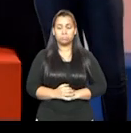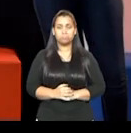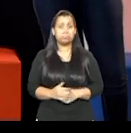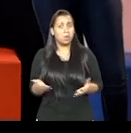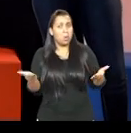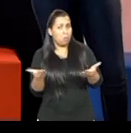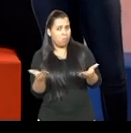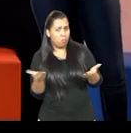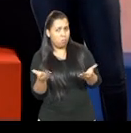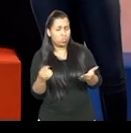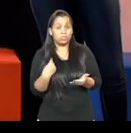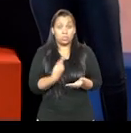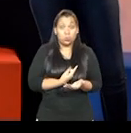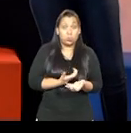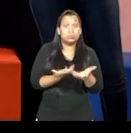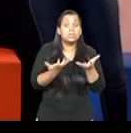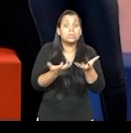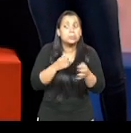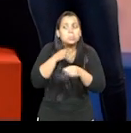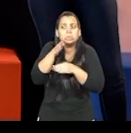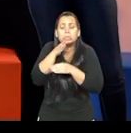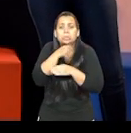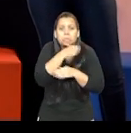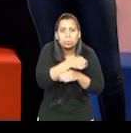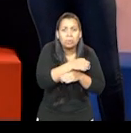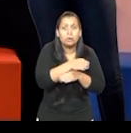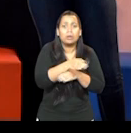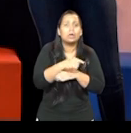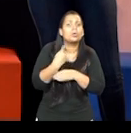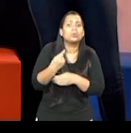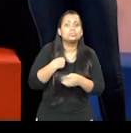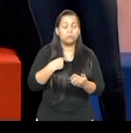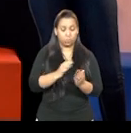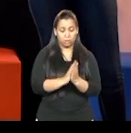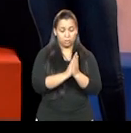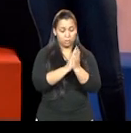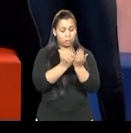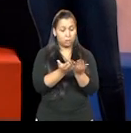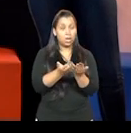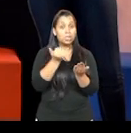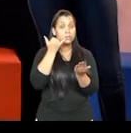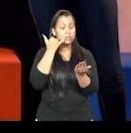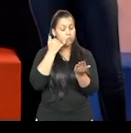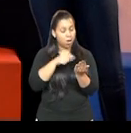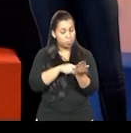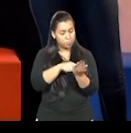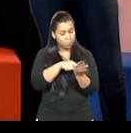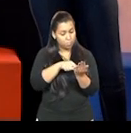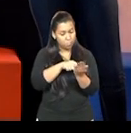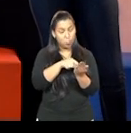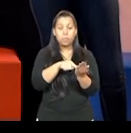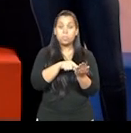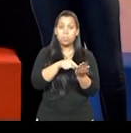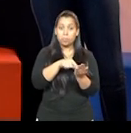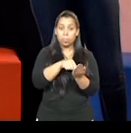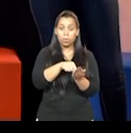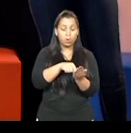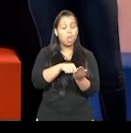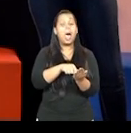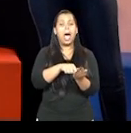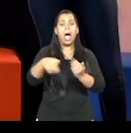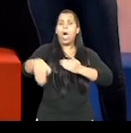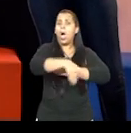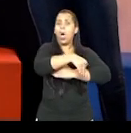Hoje em dia, quando nós queremos ir até algum lugar, nós abrimos o celular, o Google Maps, por exemplo, digitamos o endereço e